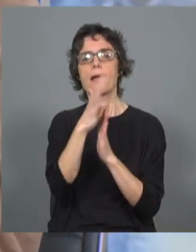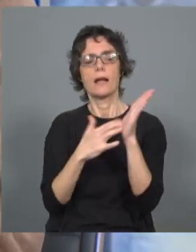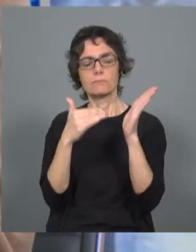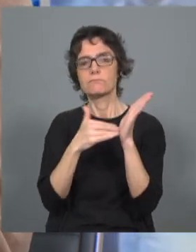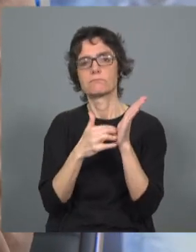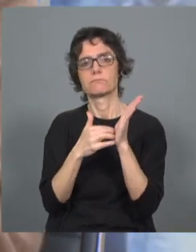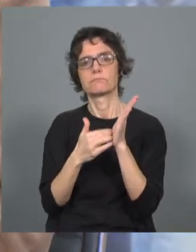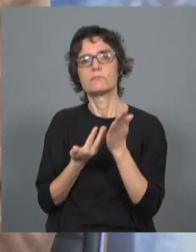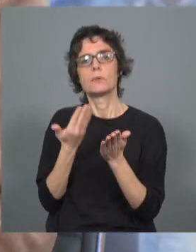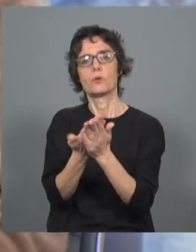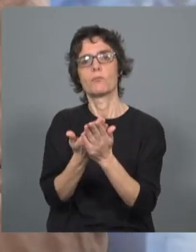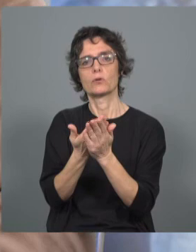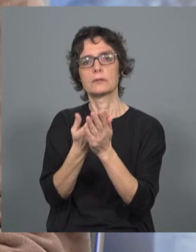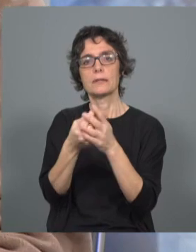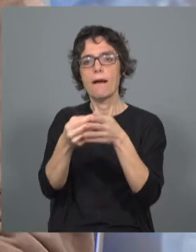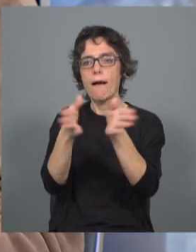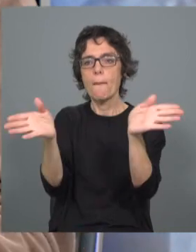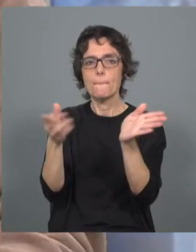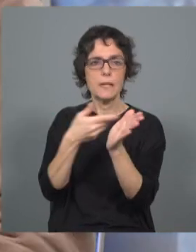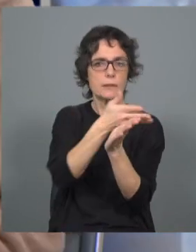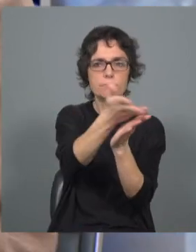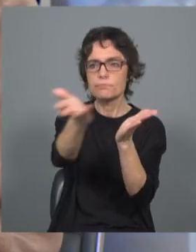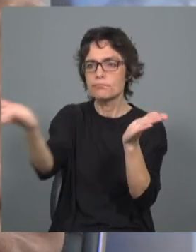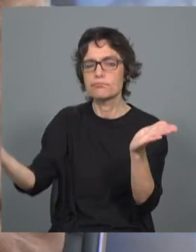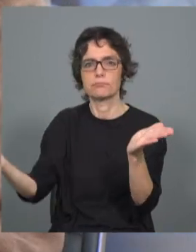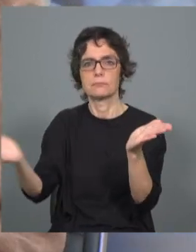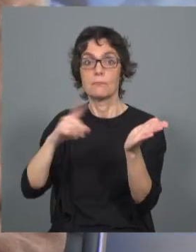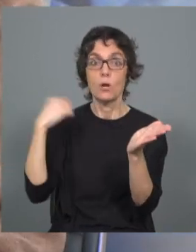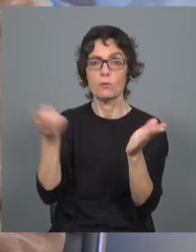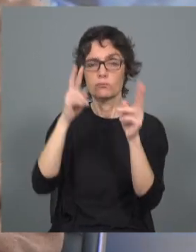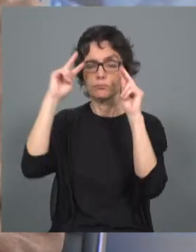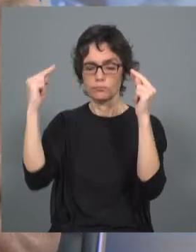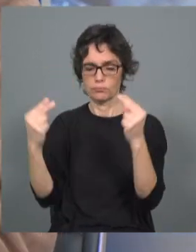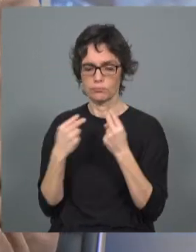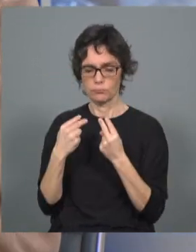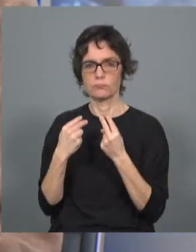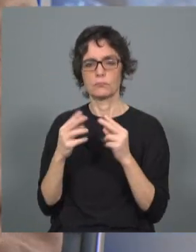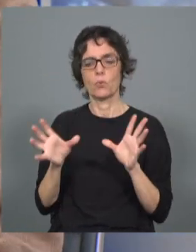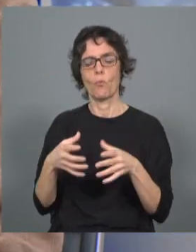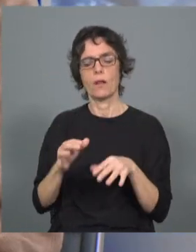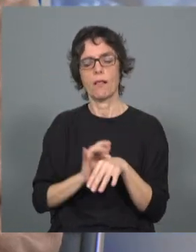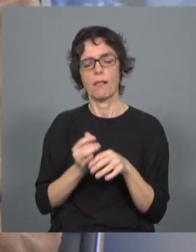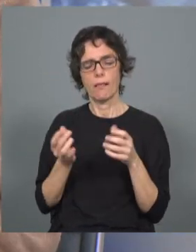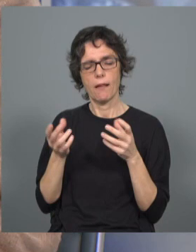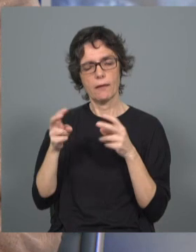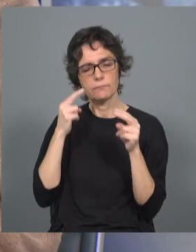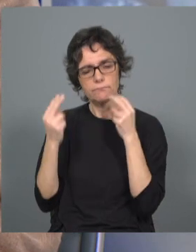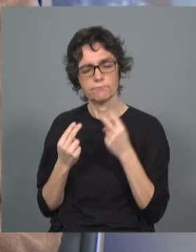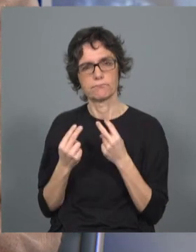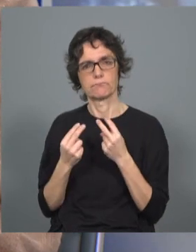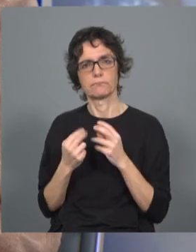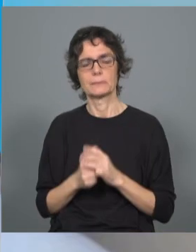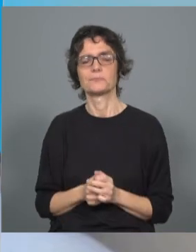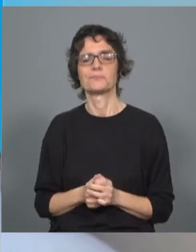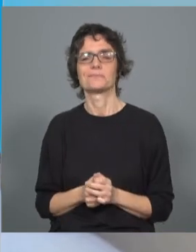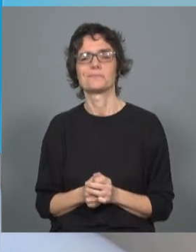caminho em igreja e, portanto, em comunidade, com as sensibilidades todas pronto, tem sido esse o... Recordam-se desse dia